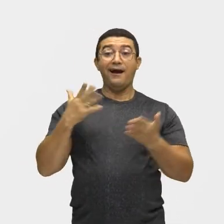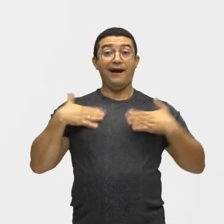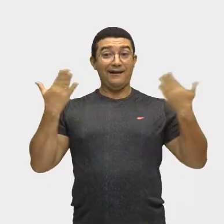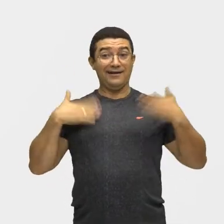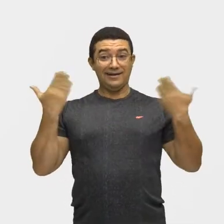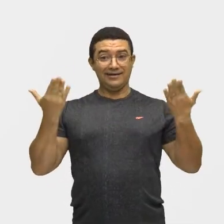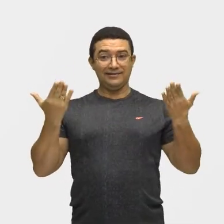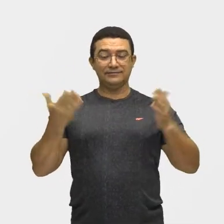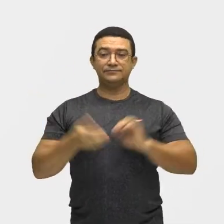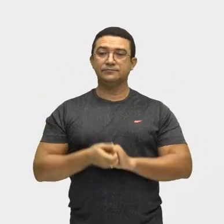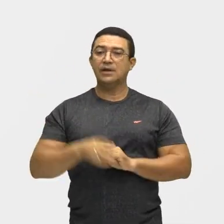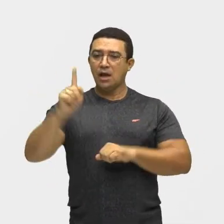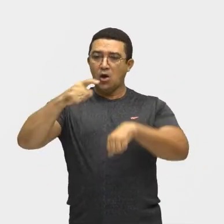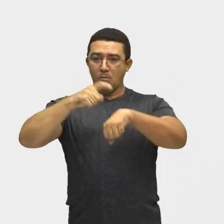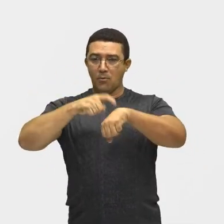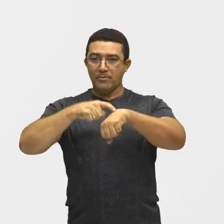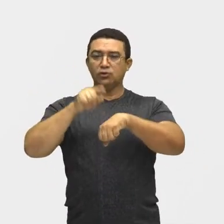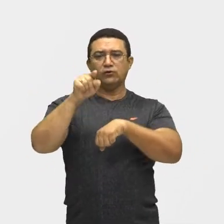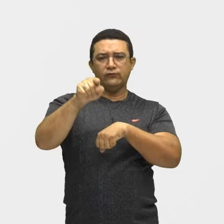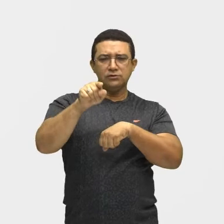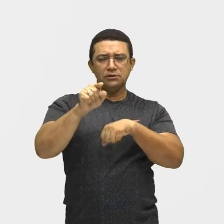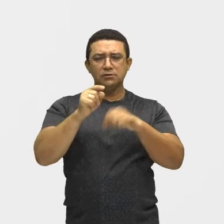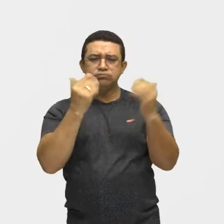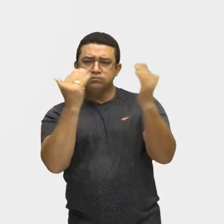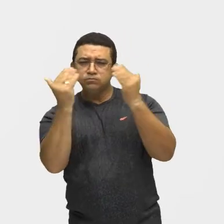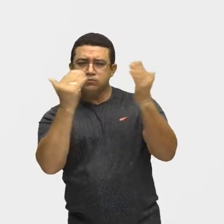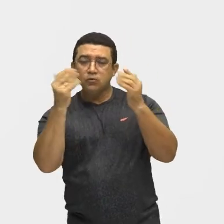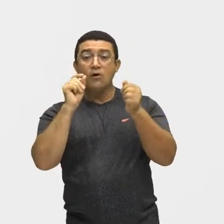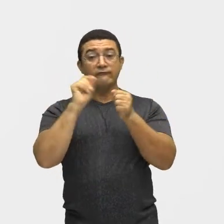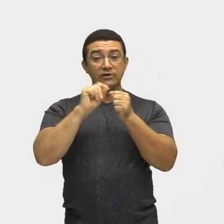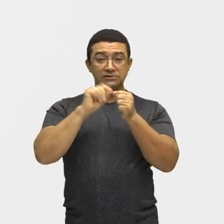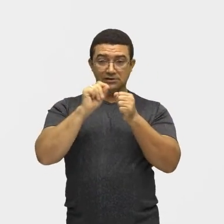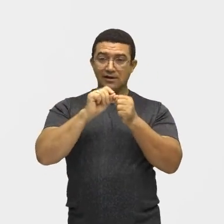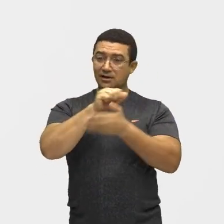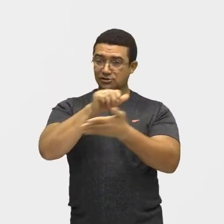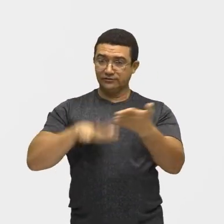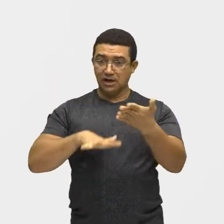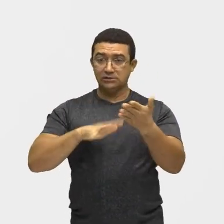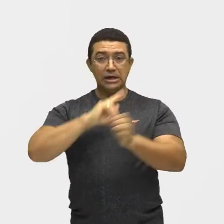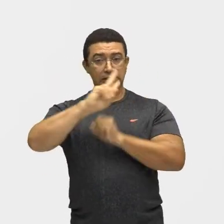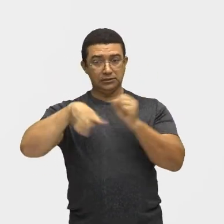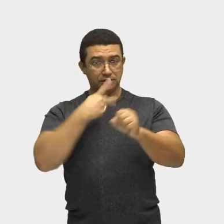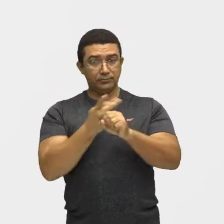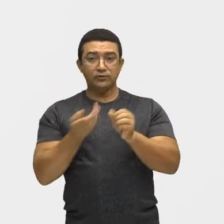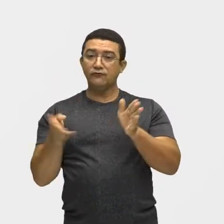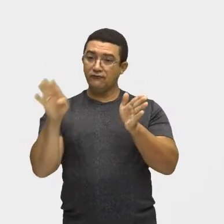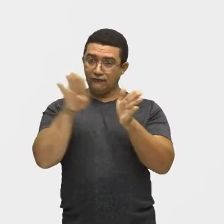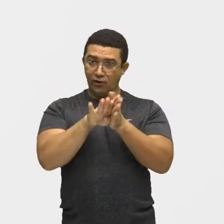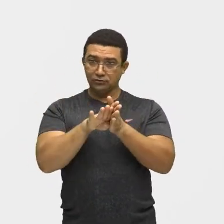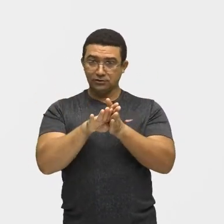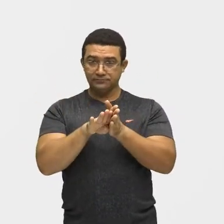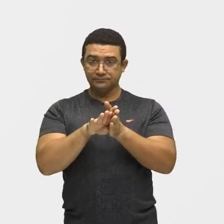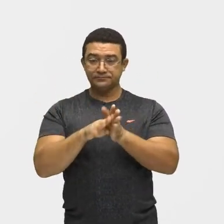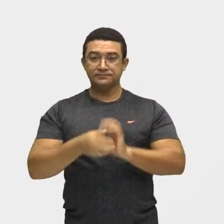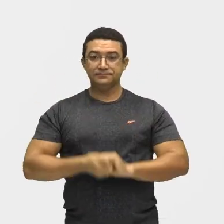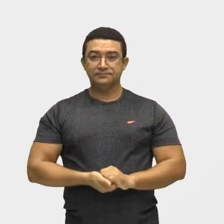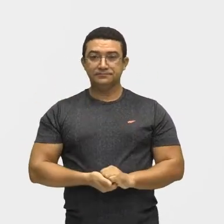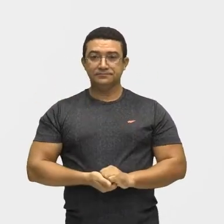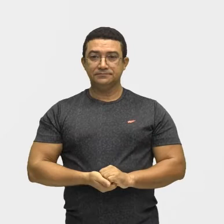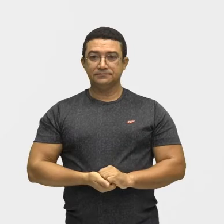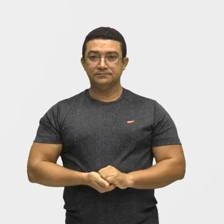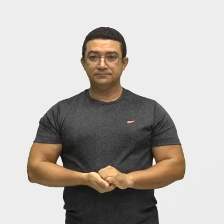Então, esse momento é para você realizar a atividade e daqui a pouco a gente volta para conferir. Até mais.